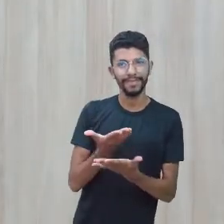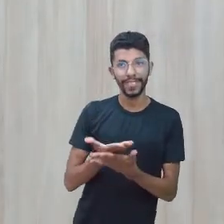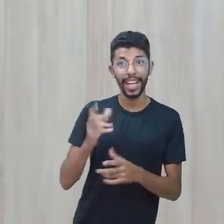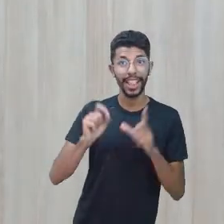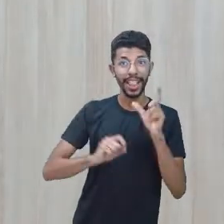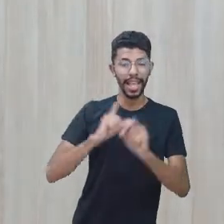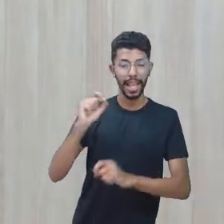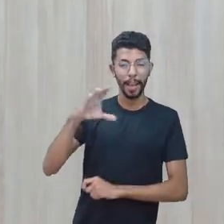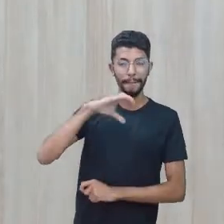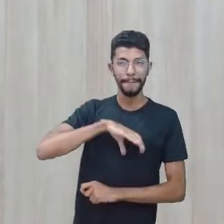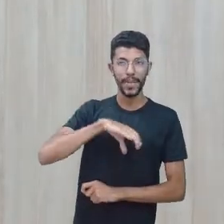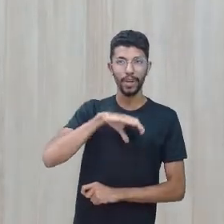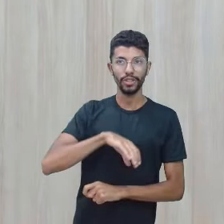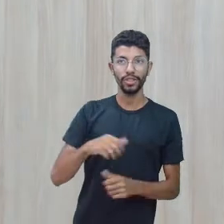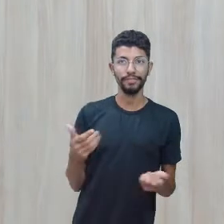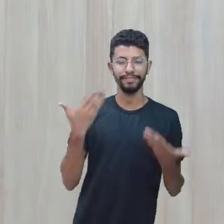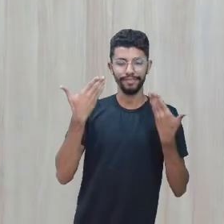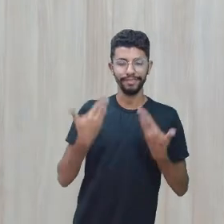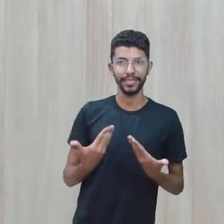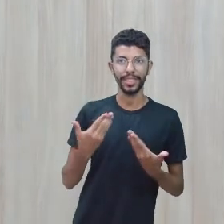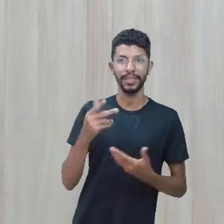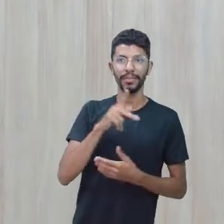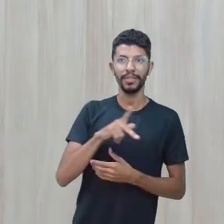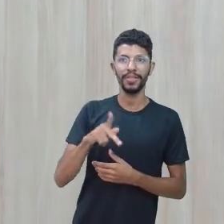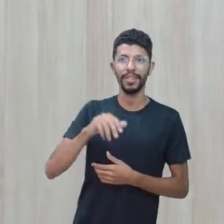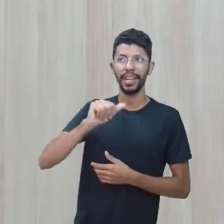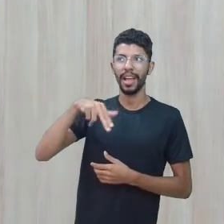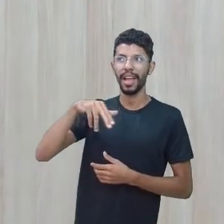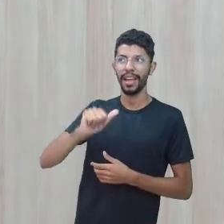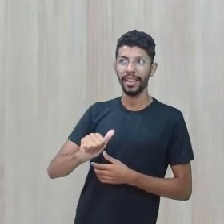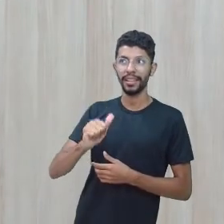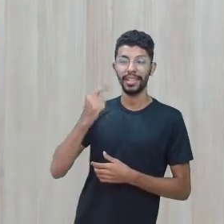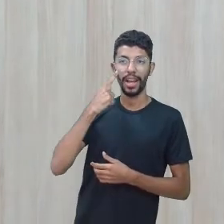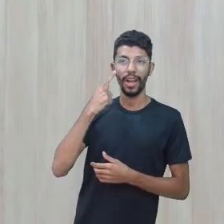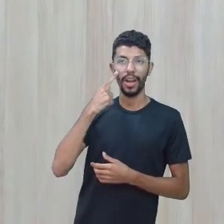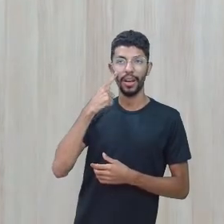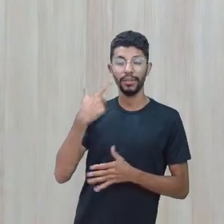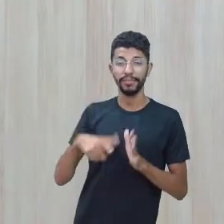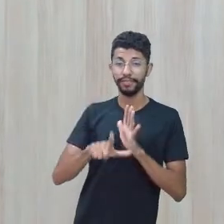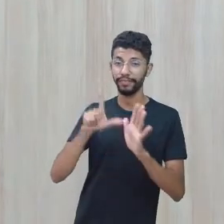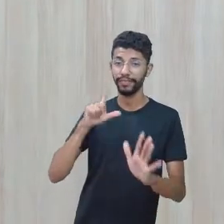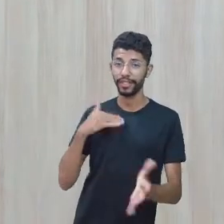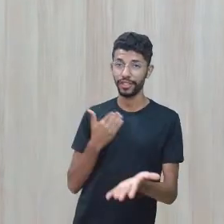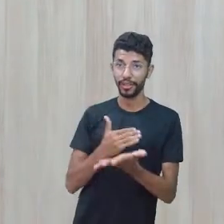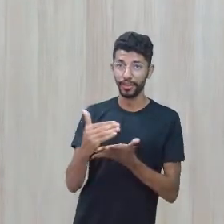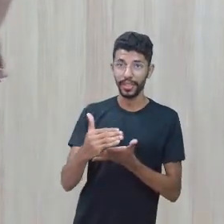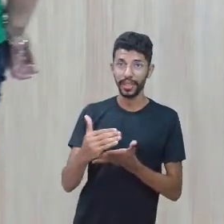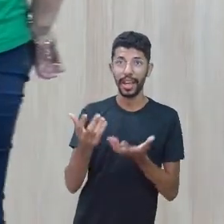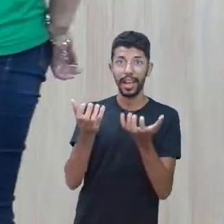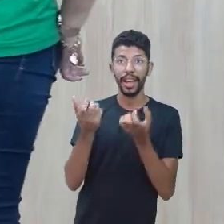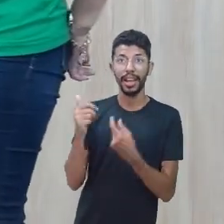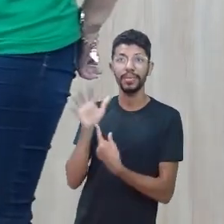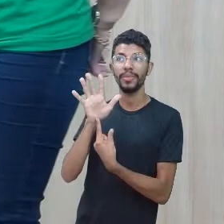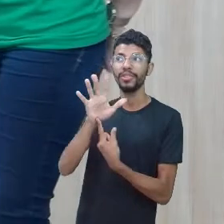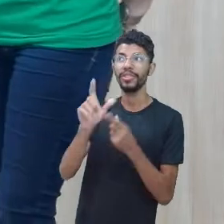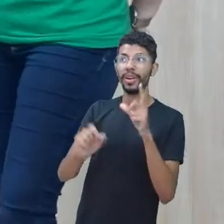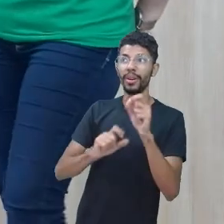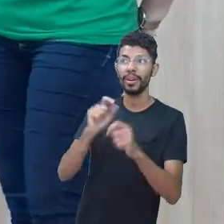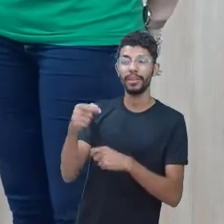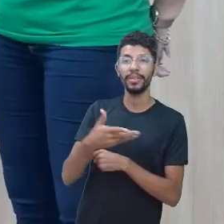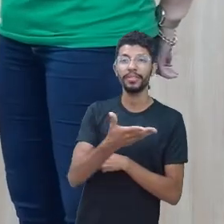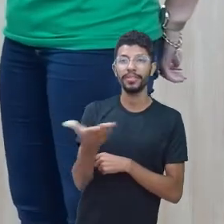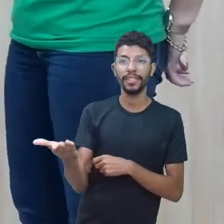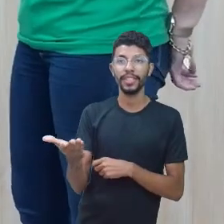língua portuguesa com a professora Ana Zaidan. Antes de nós iniciarmos, deixa eu mostrar aqui para vocês